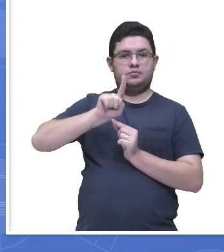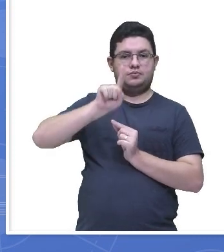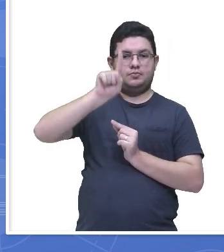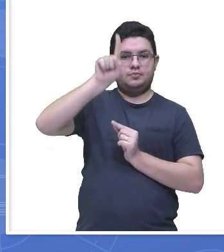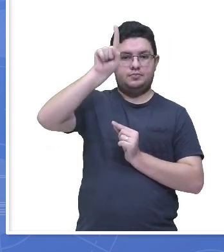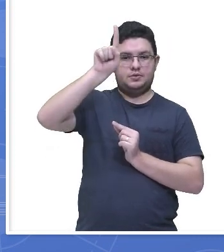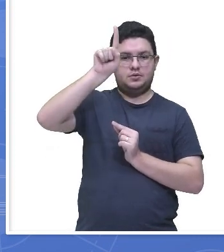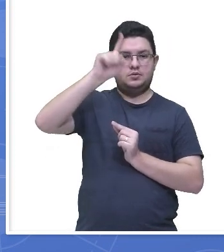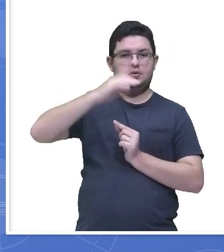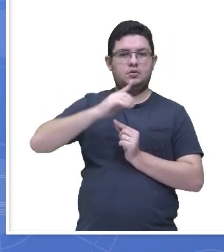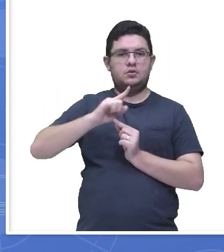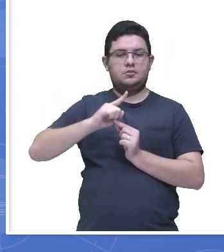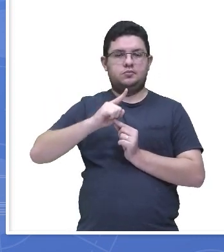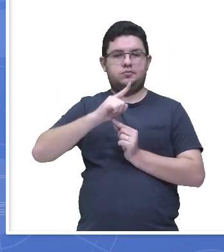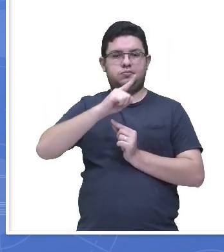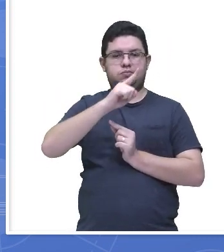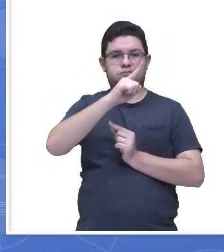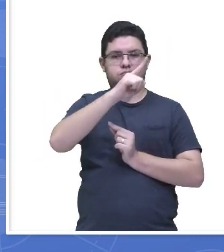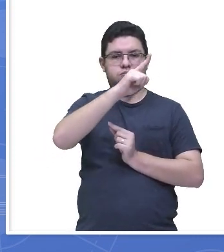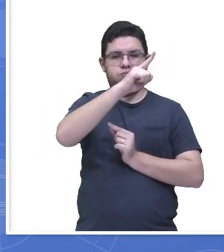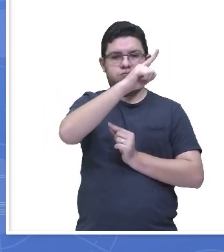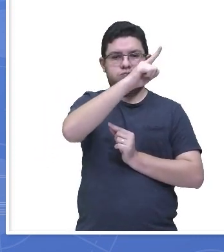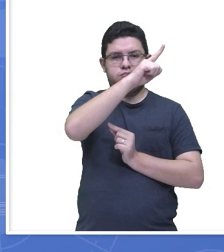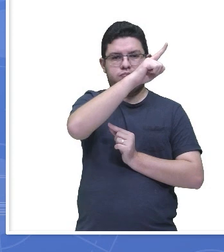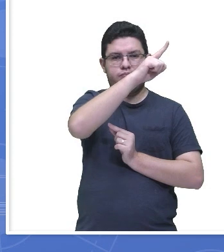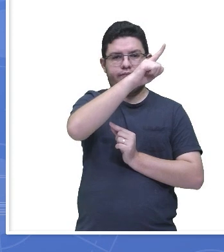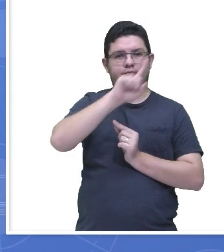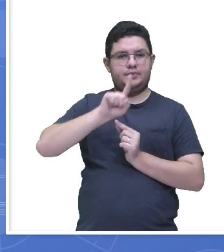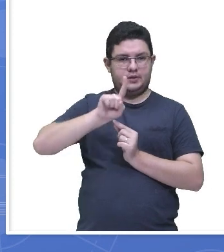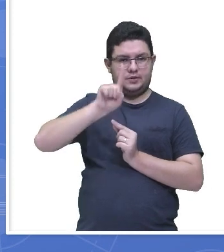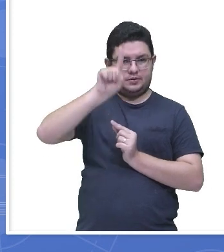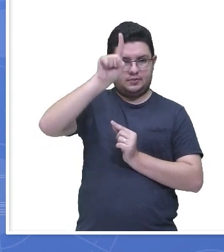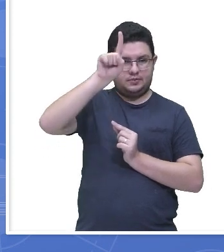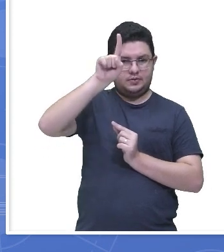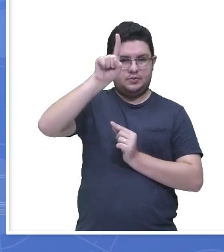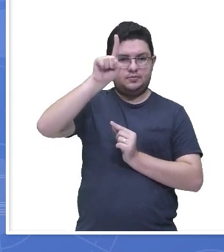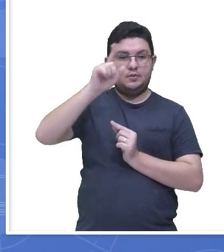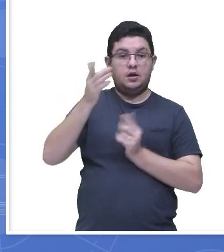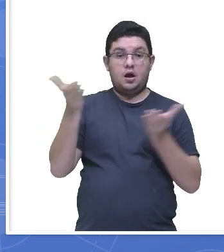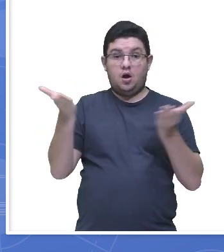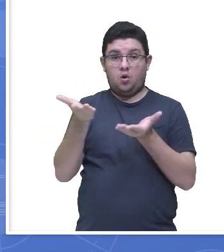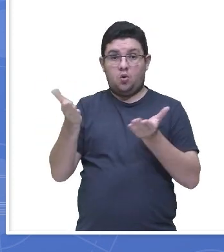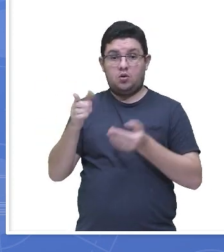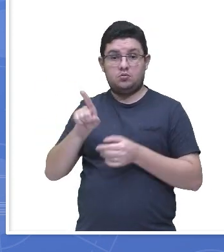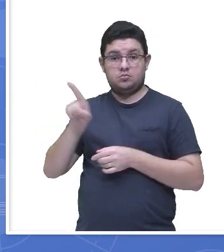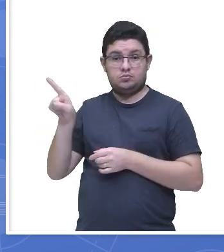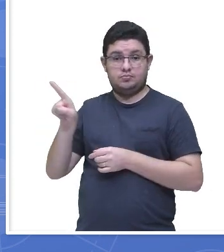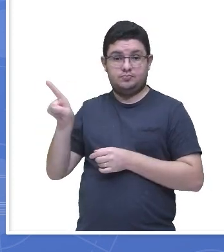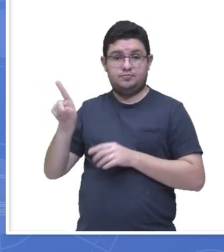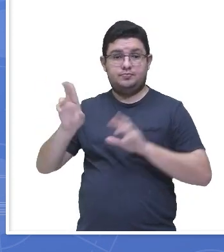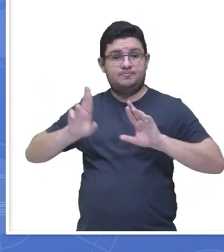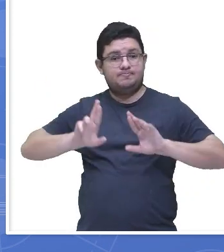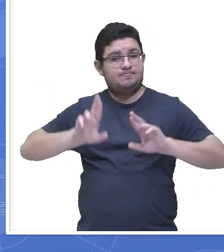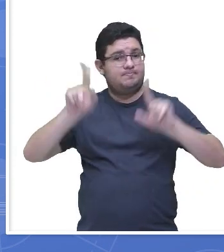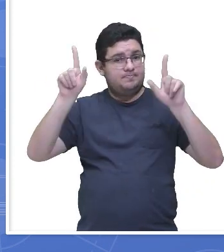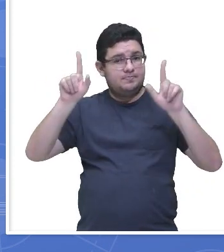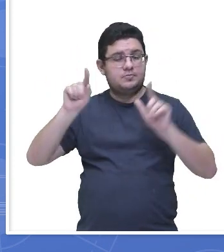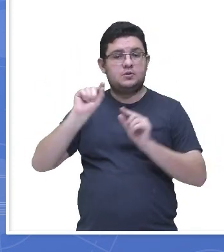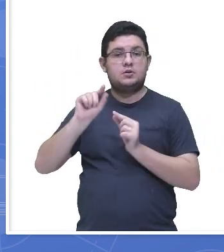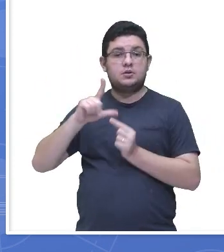lá, quando a velocidade é positiva, o movimento é progressivo. Aqui o movimento é retrógrado, porque a velocidade é